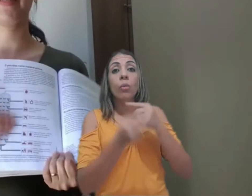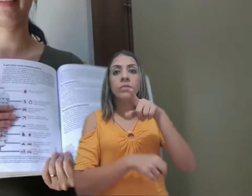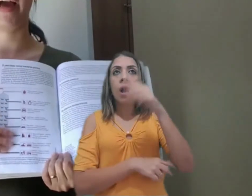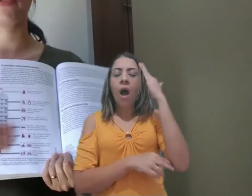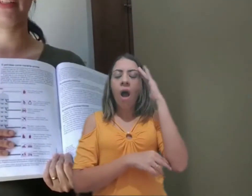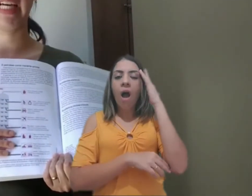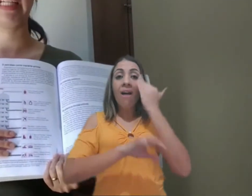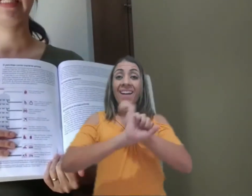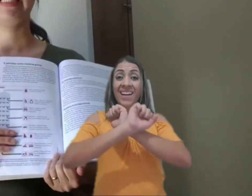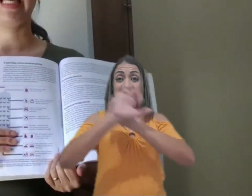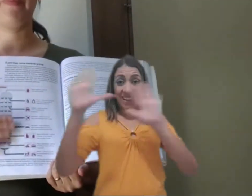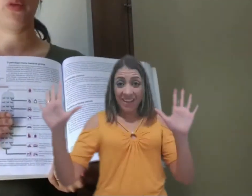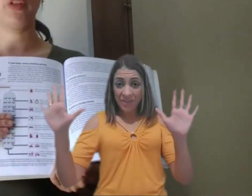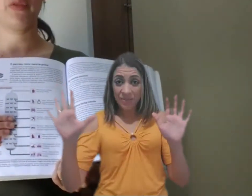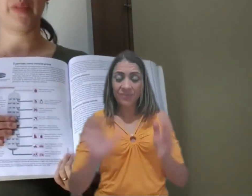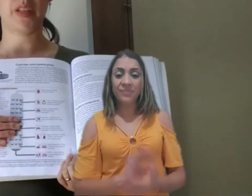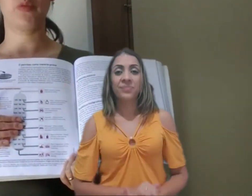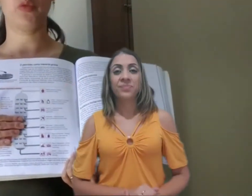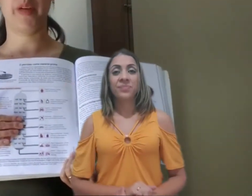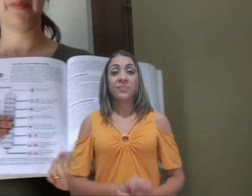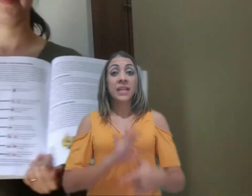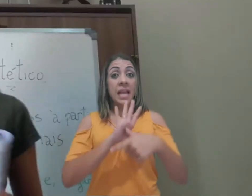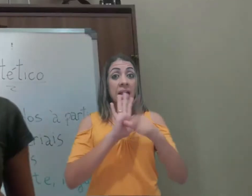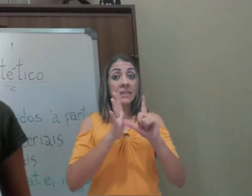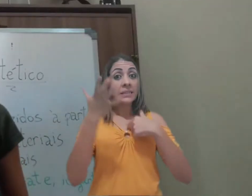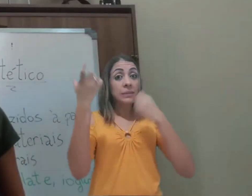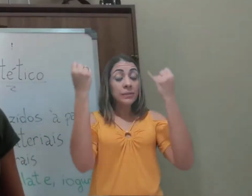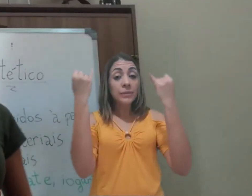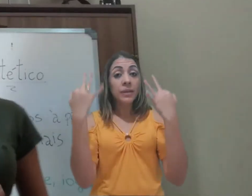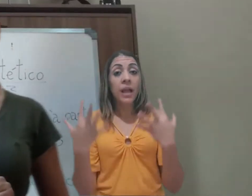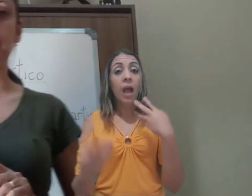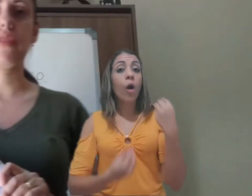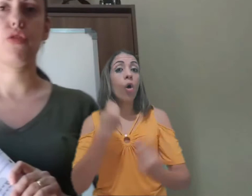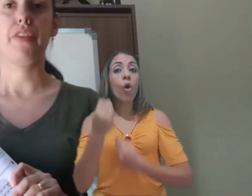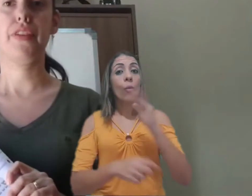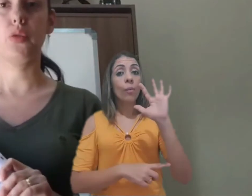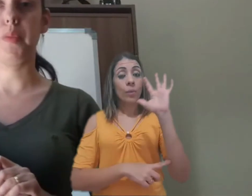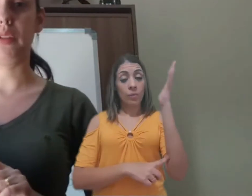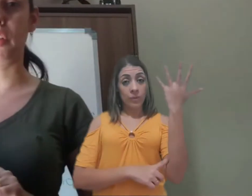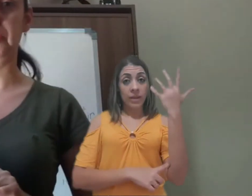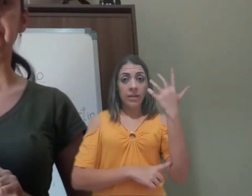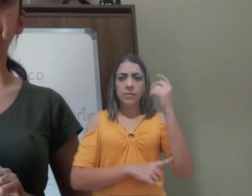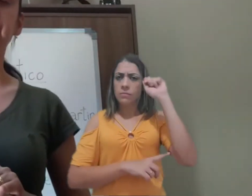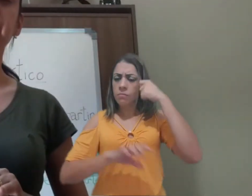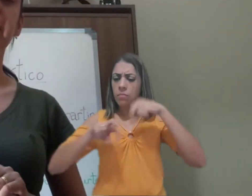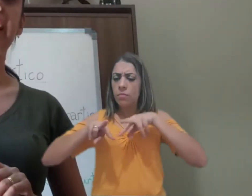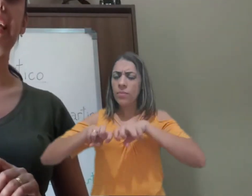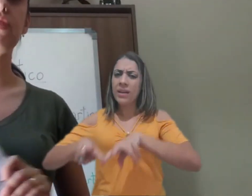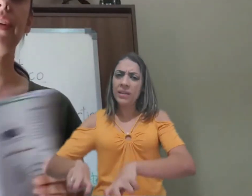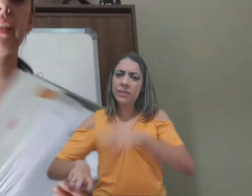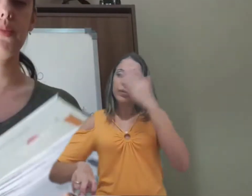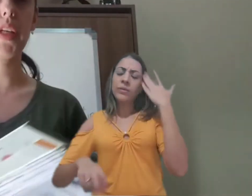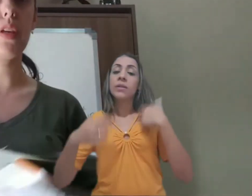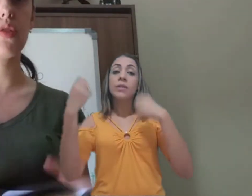aqui bem estática, tá? Pelo livro mesmo, tudo bem? Antes de eu explicar, então, esse processo de refino do petróleo,